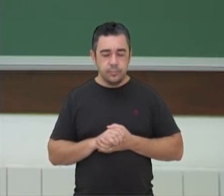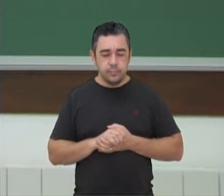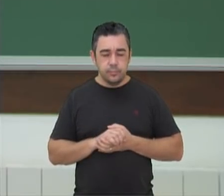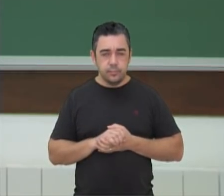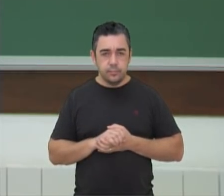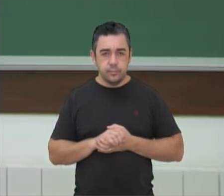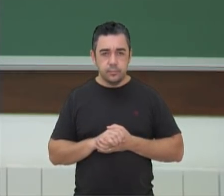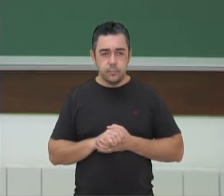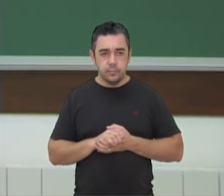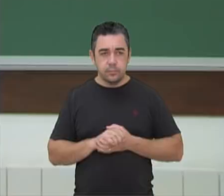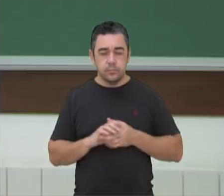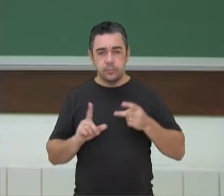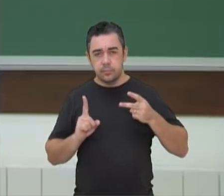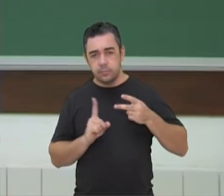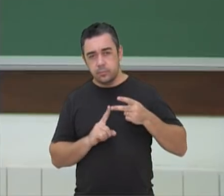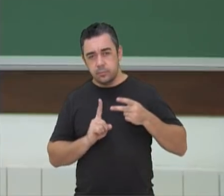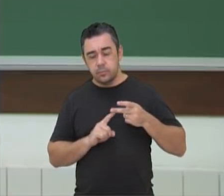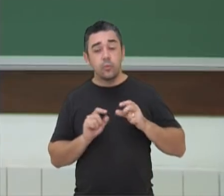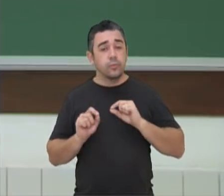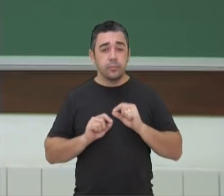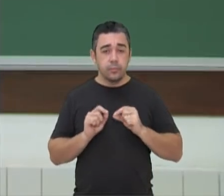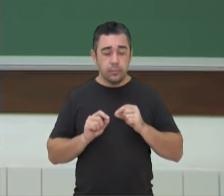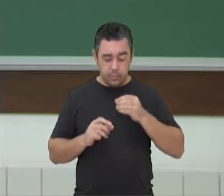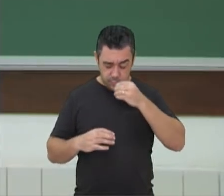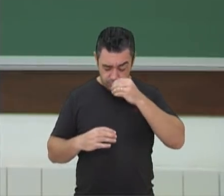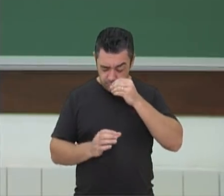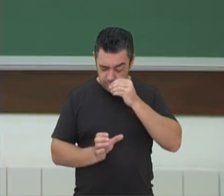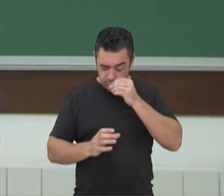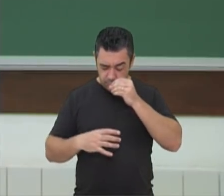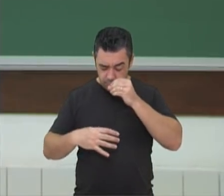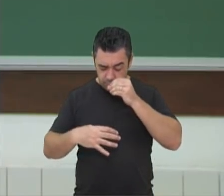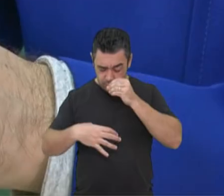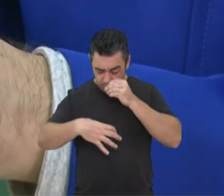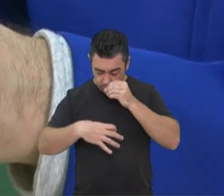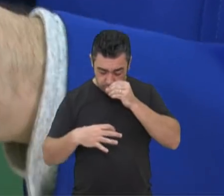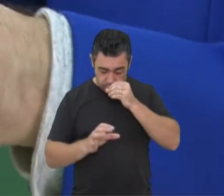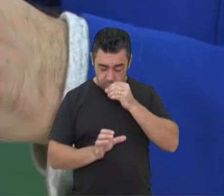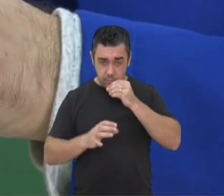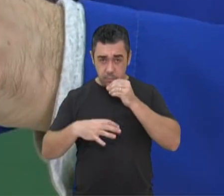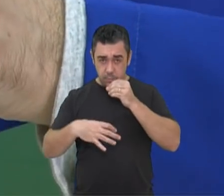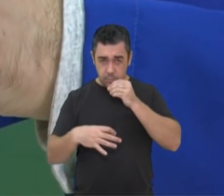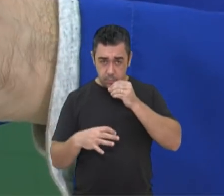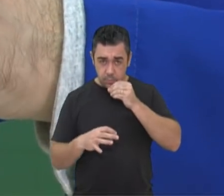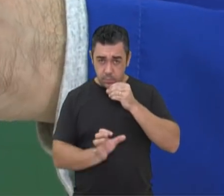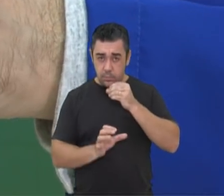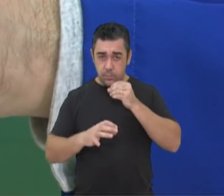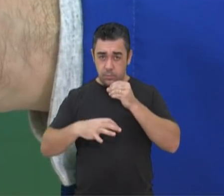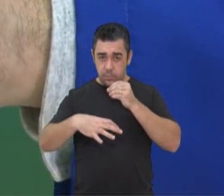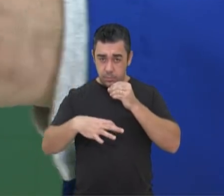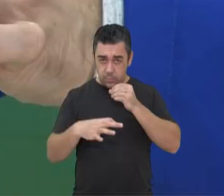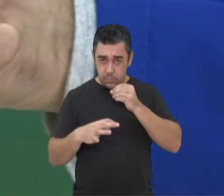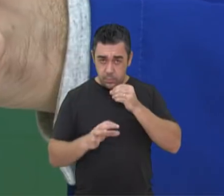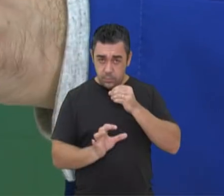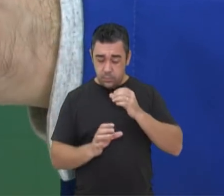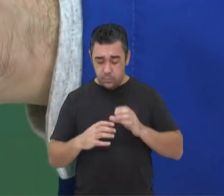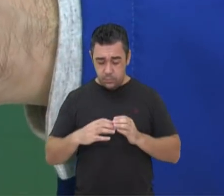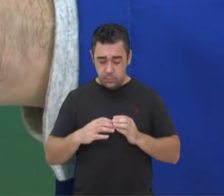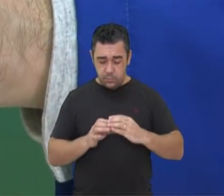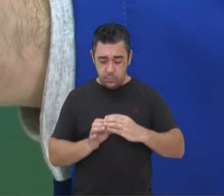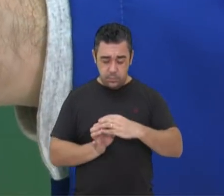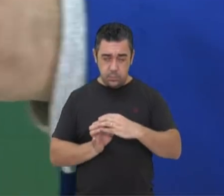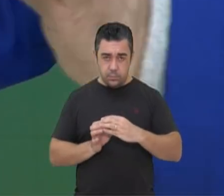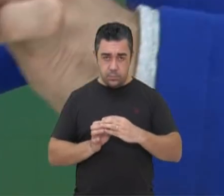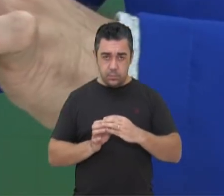no microscópio. A segunda parte eu chamo de revólver. Revólver é essa parte giratória, onde eu tenho